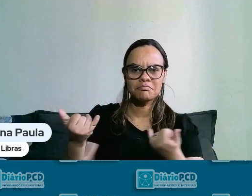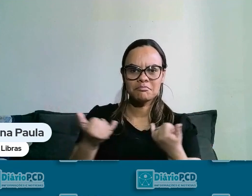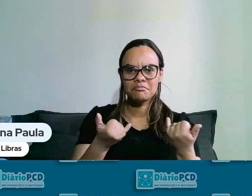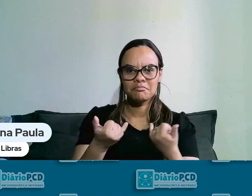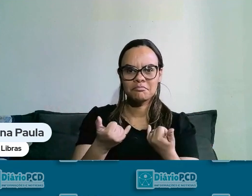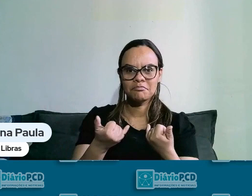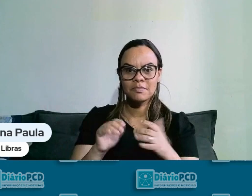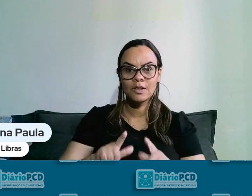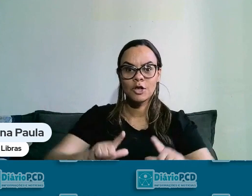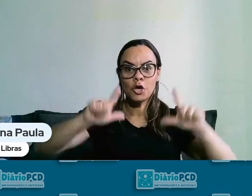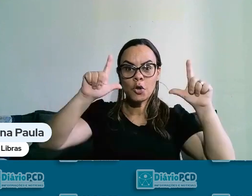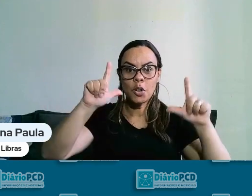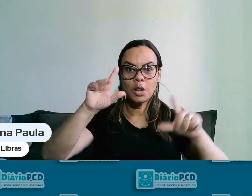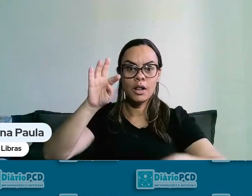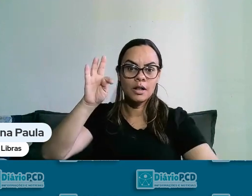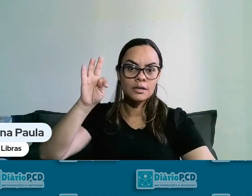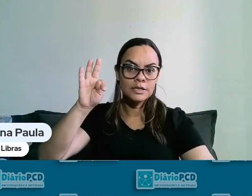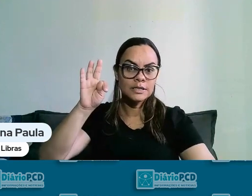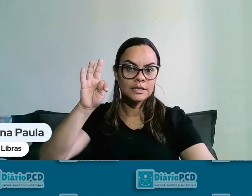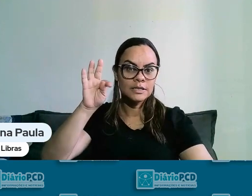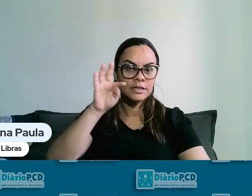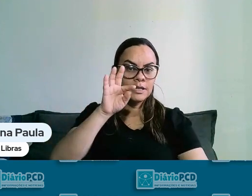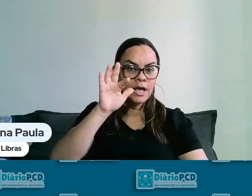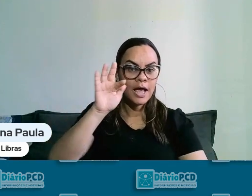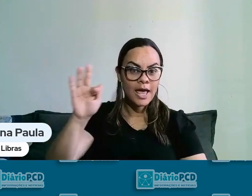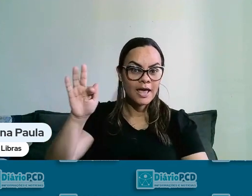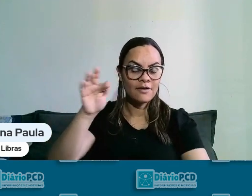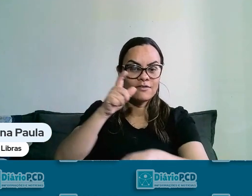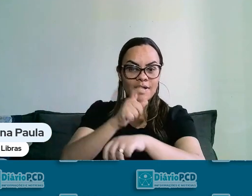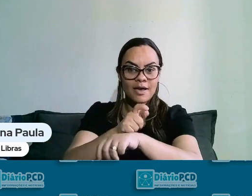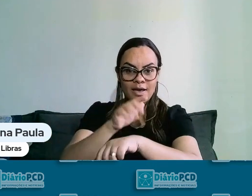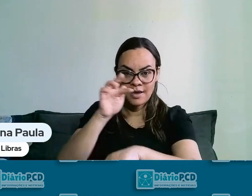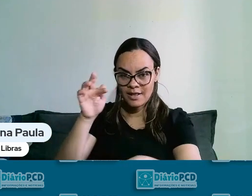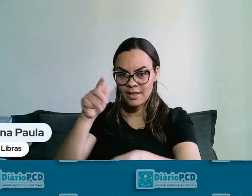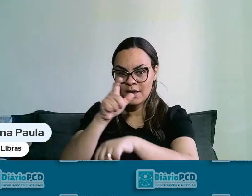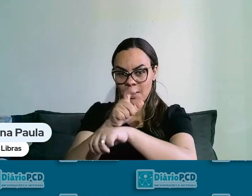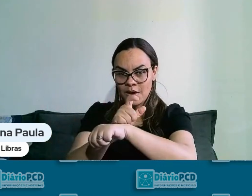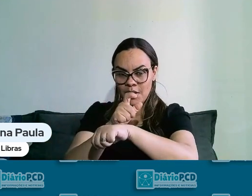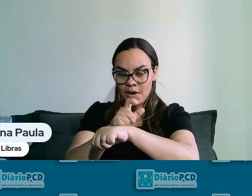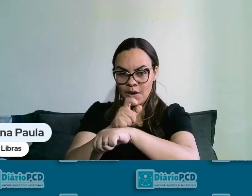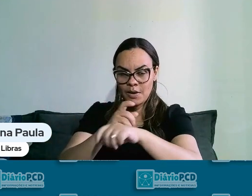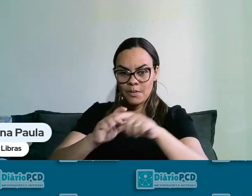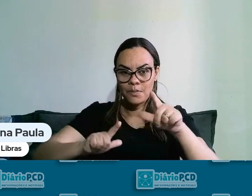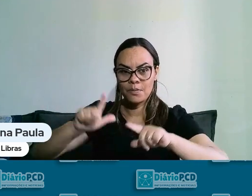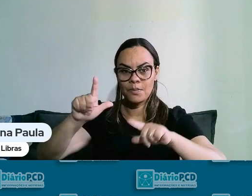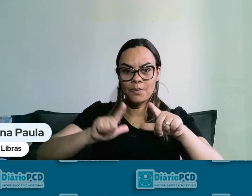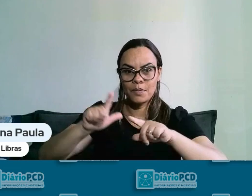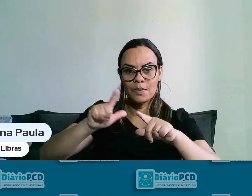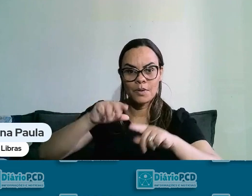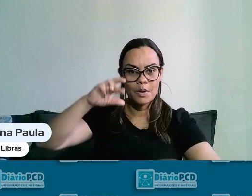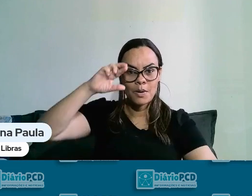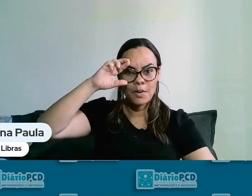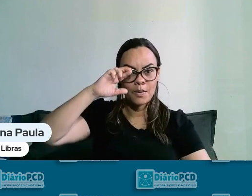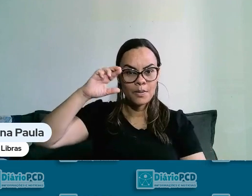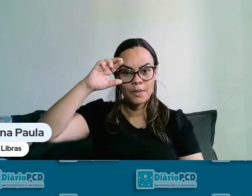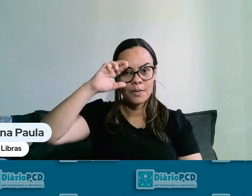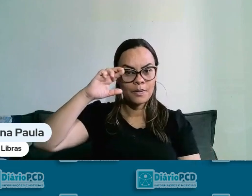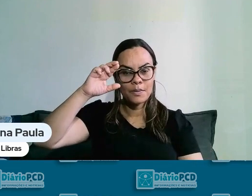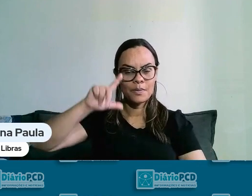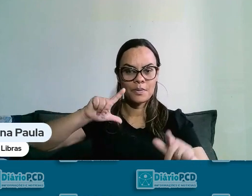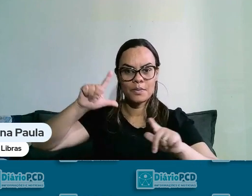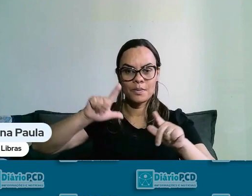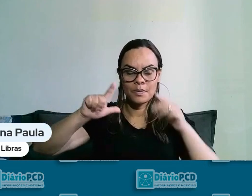apresentador Fausto Silva, o Faustão, que estava com um programa na TV Bandeirantes, e o Fausto